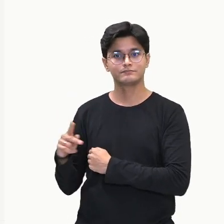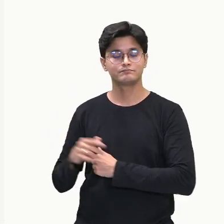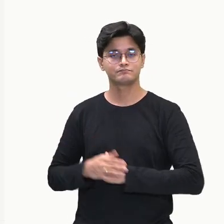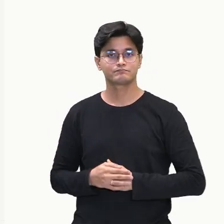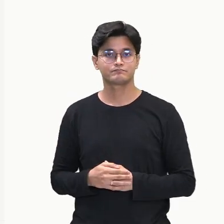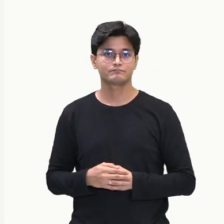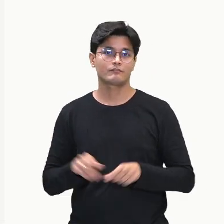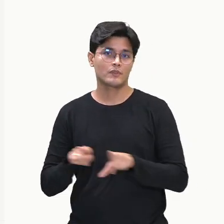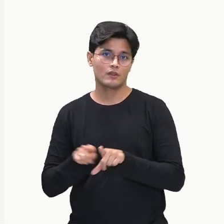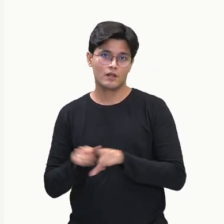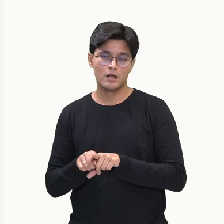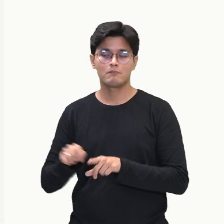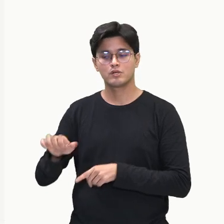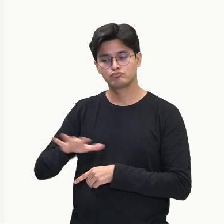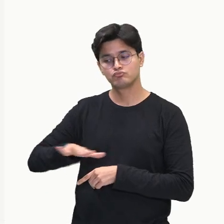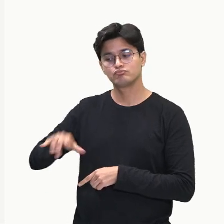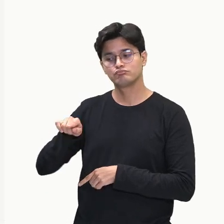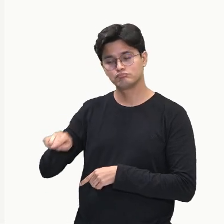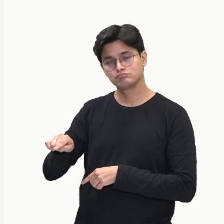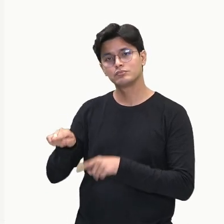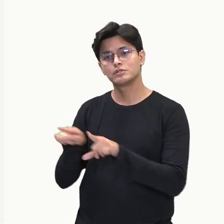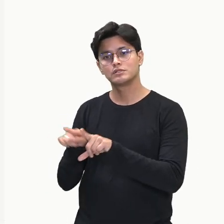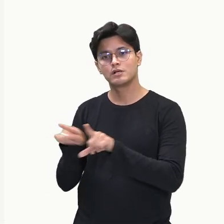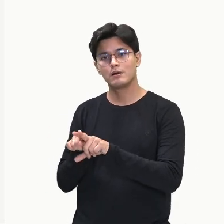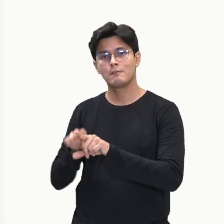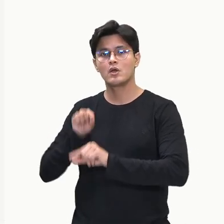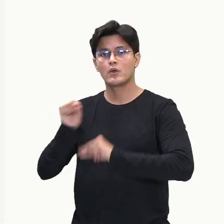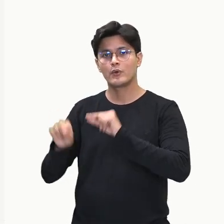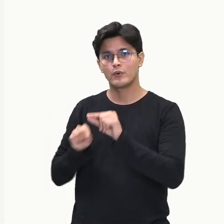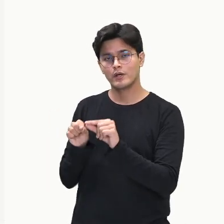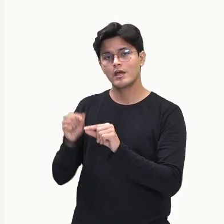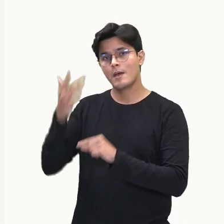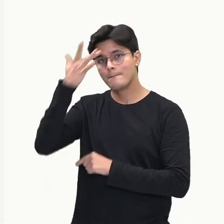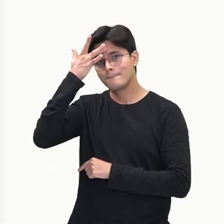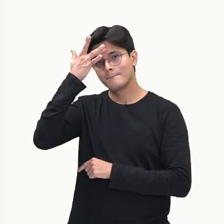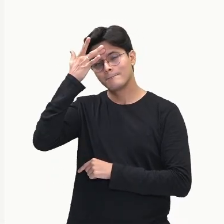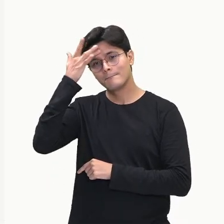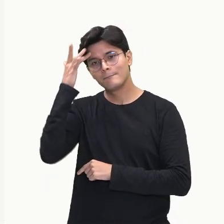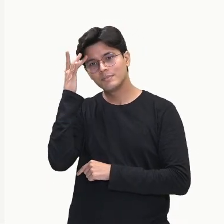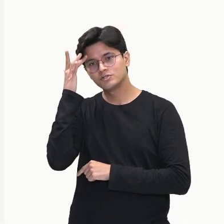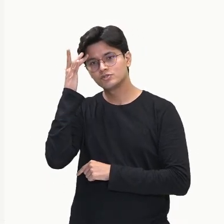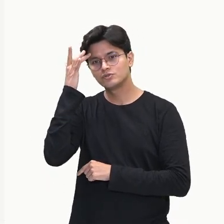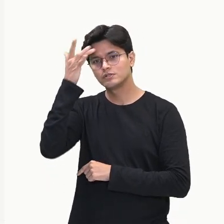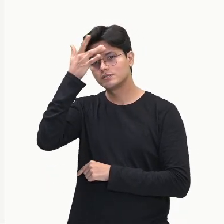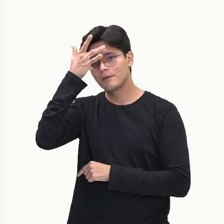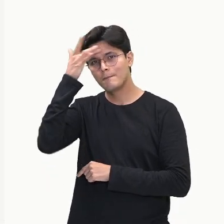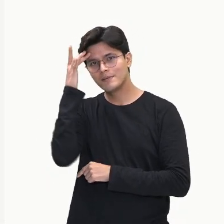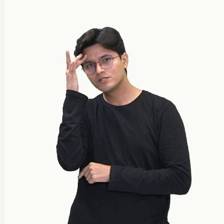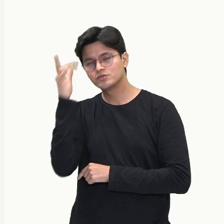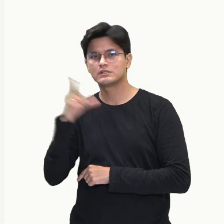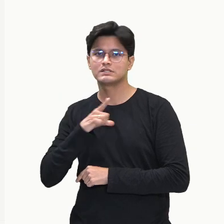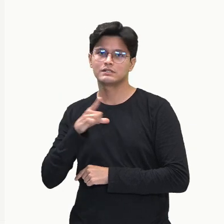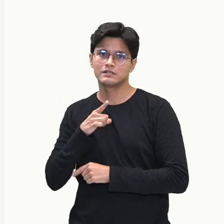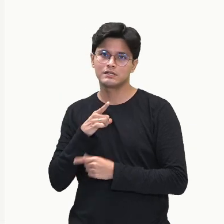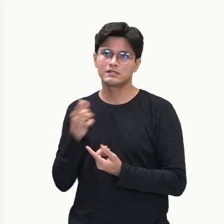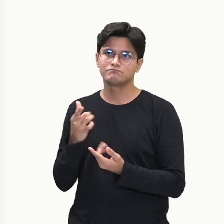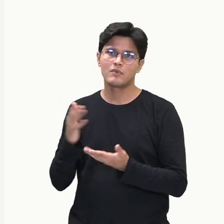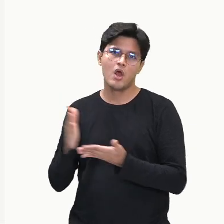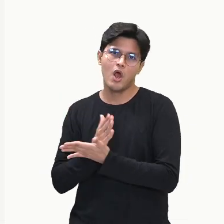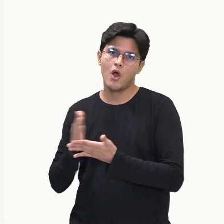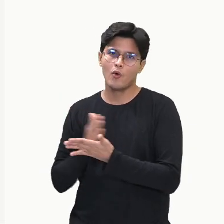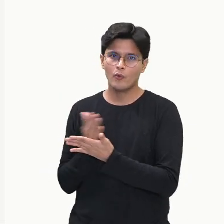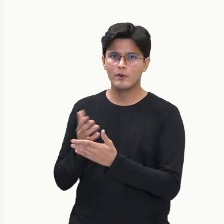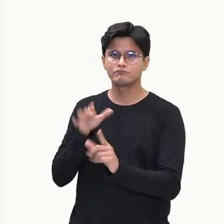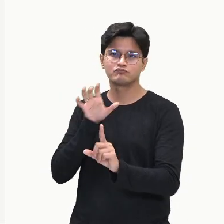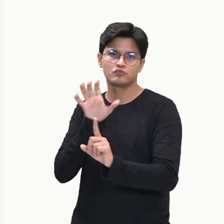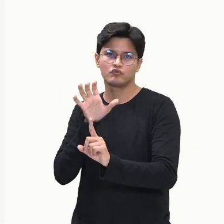esses lugares mais abastados também são habitados por pessoas que têm lá alguma influência social, muitas